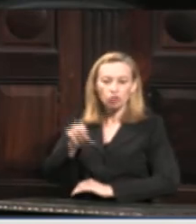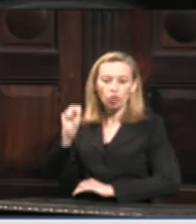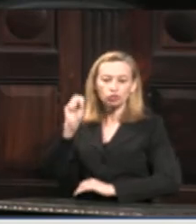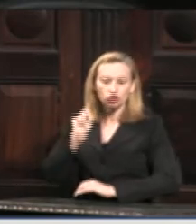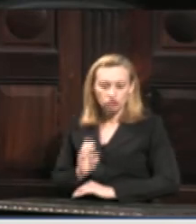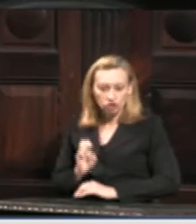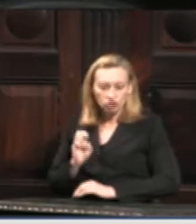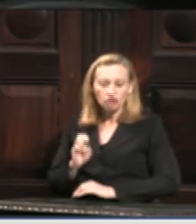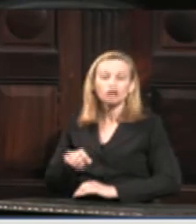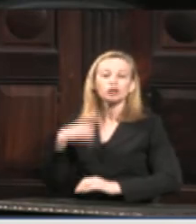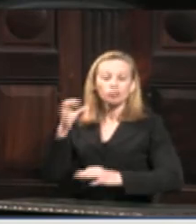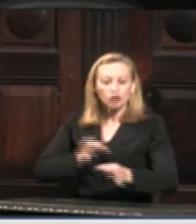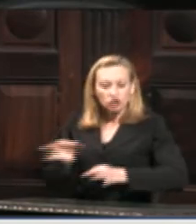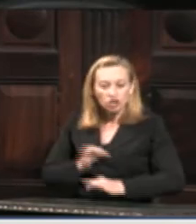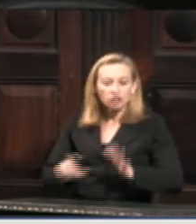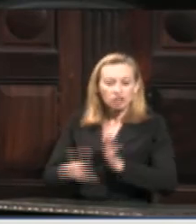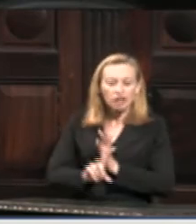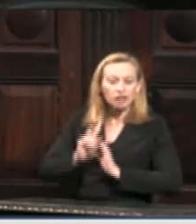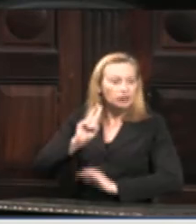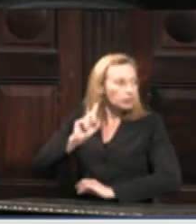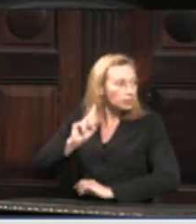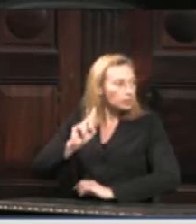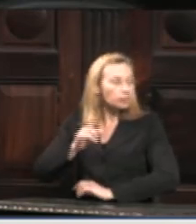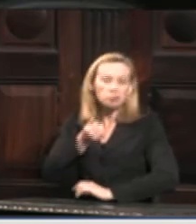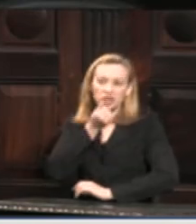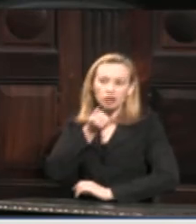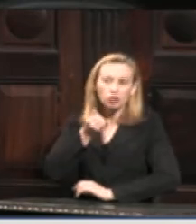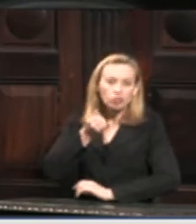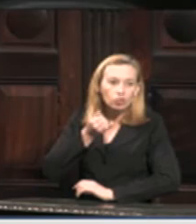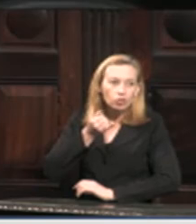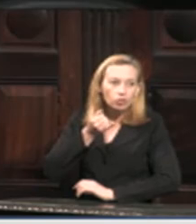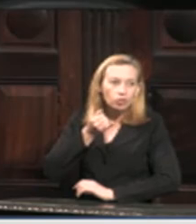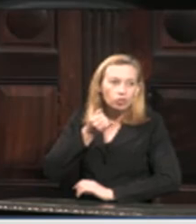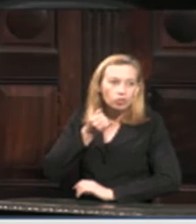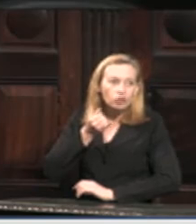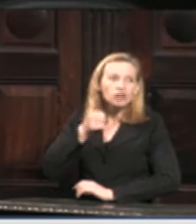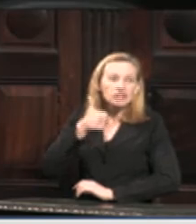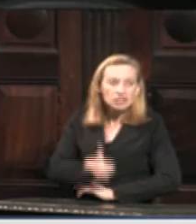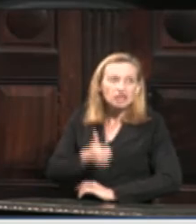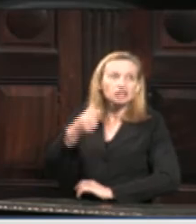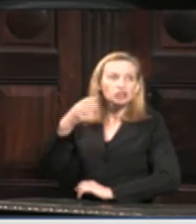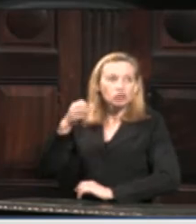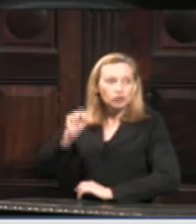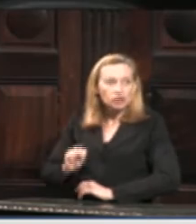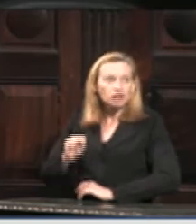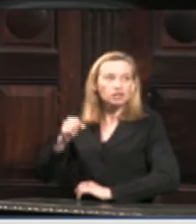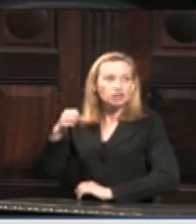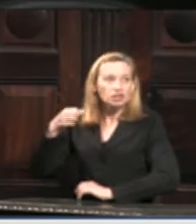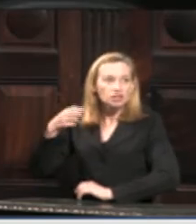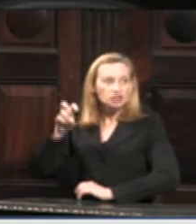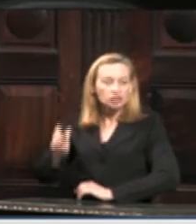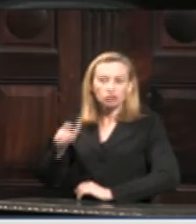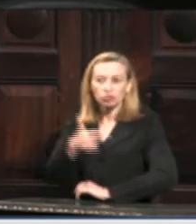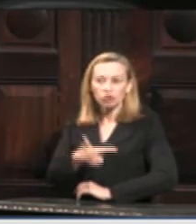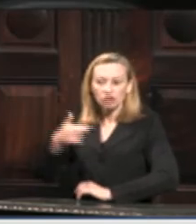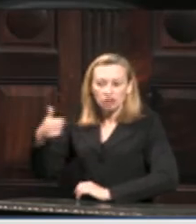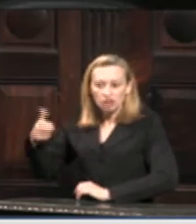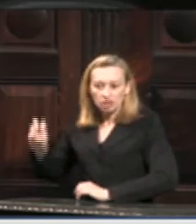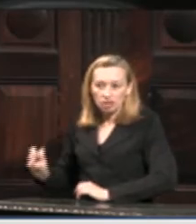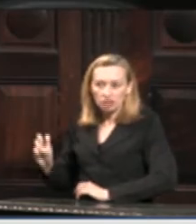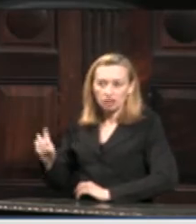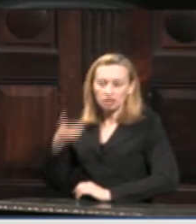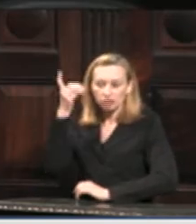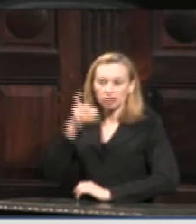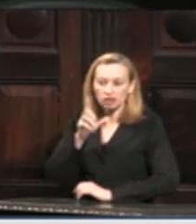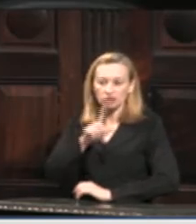Bittencourt. Projeto de lei projeto de lei 185 de 2015, de autoria do